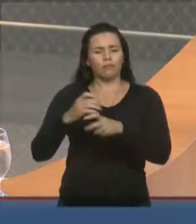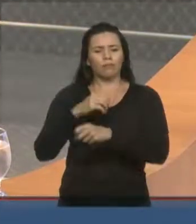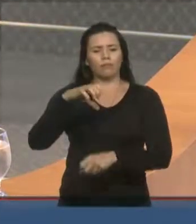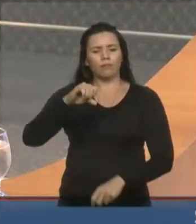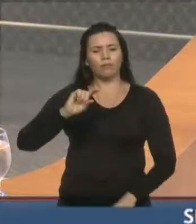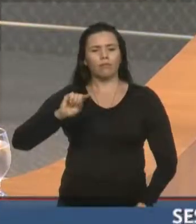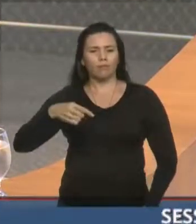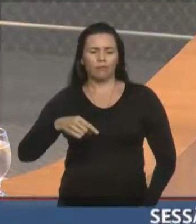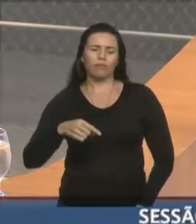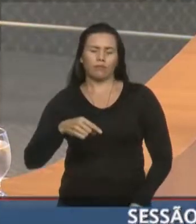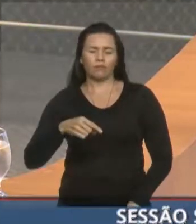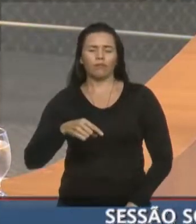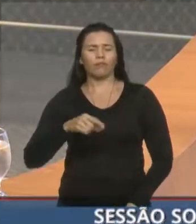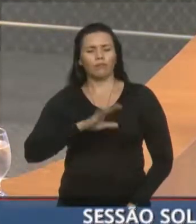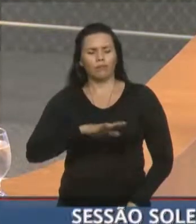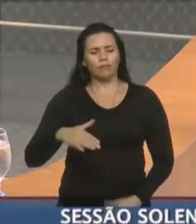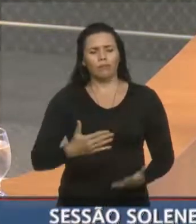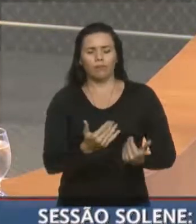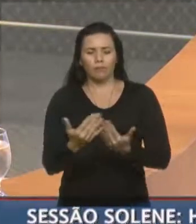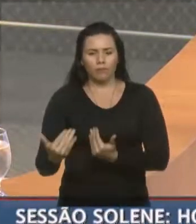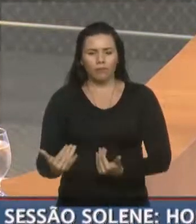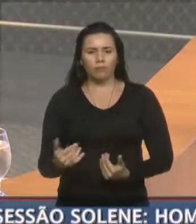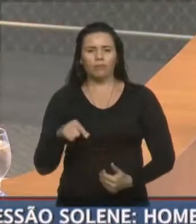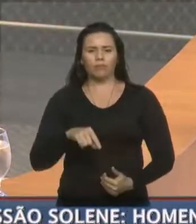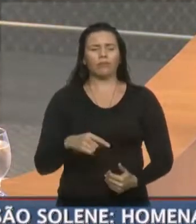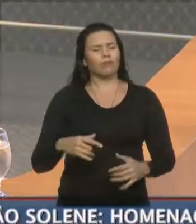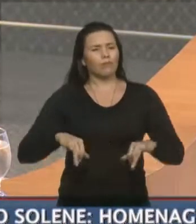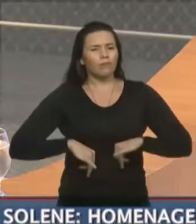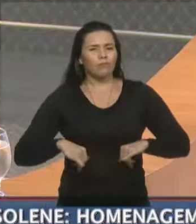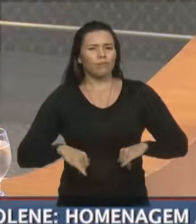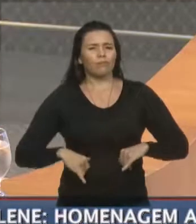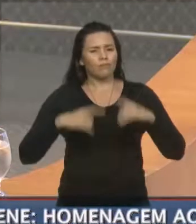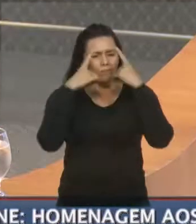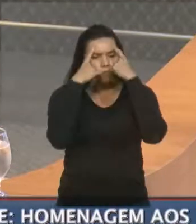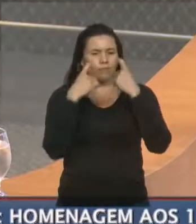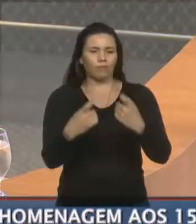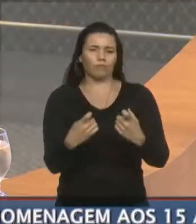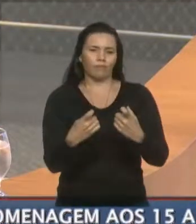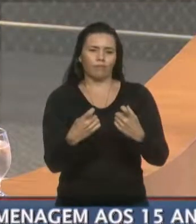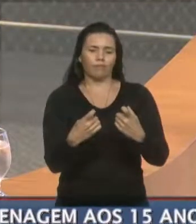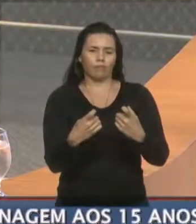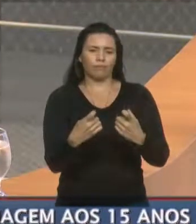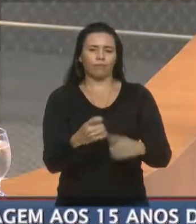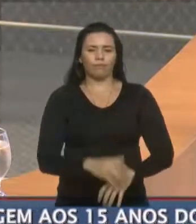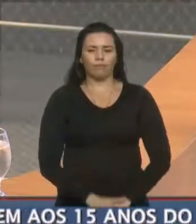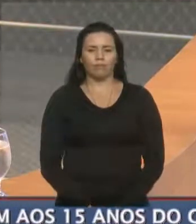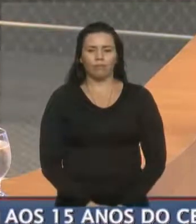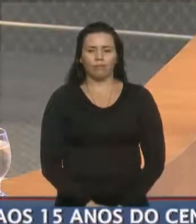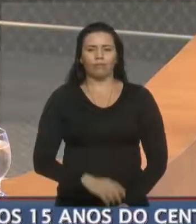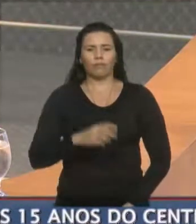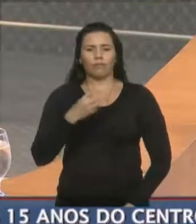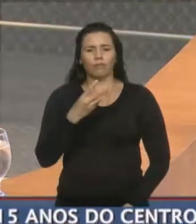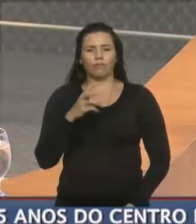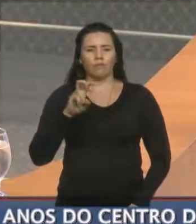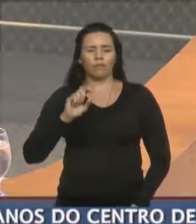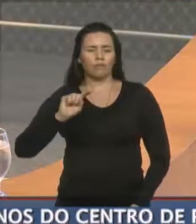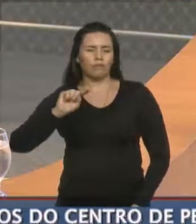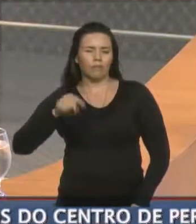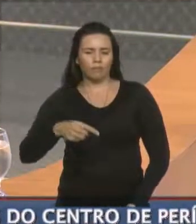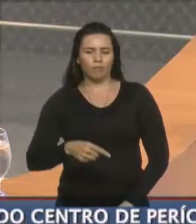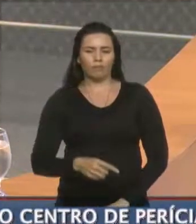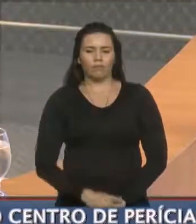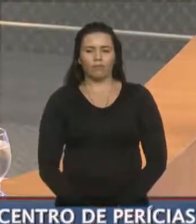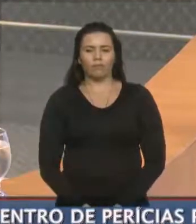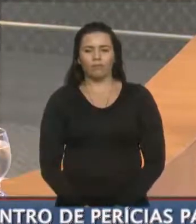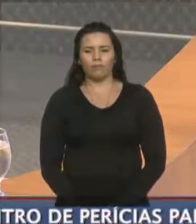de crianças e adolescentes supostamente vítimas de violências. Foram 35.203 atendimentos